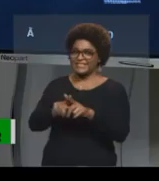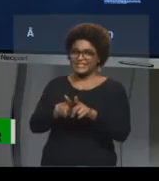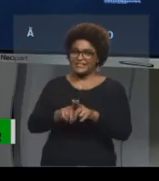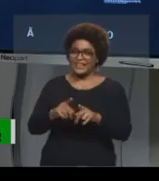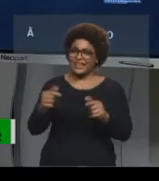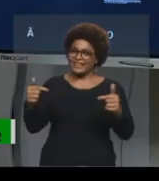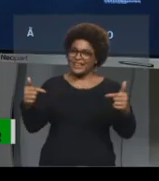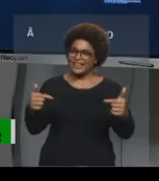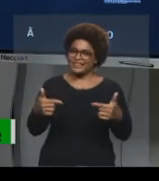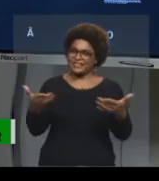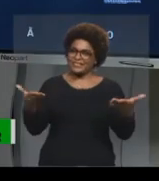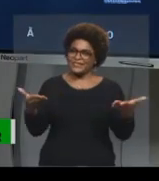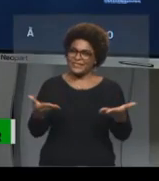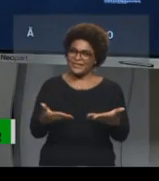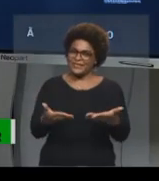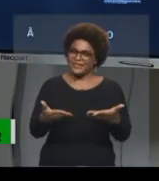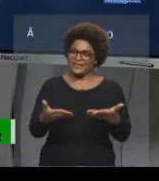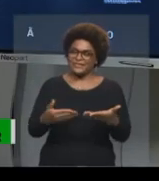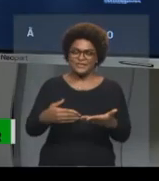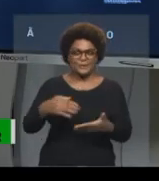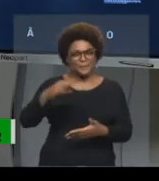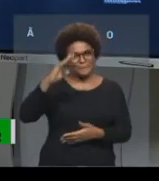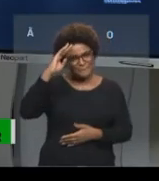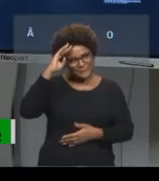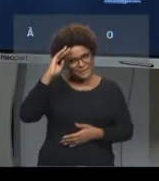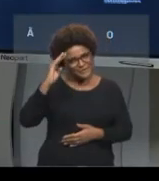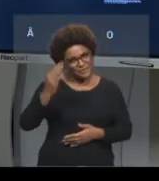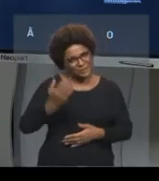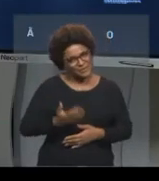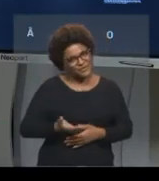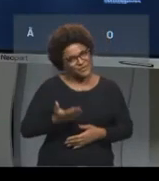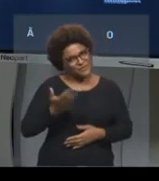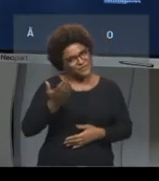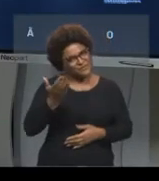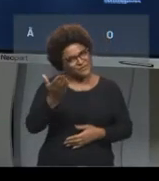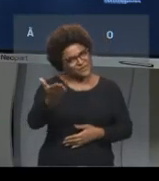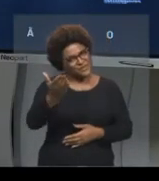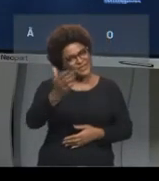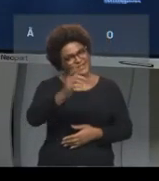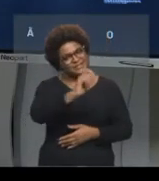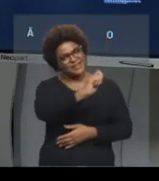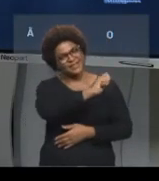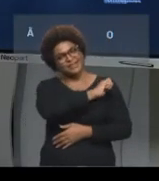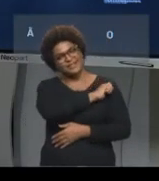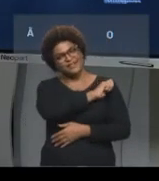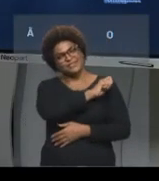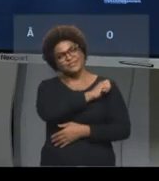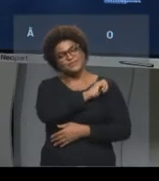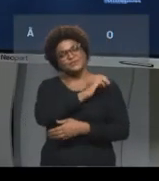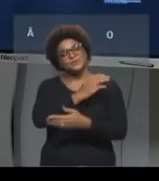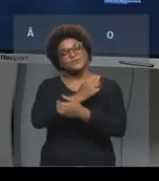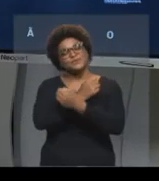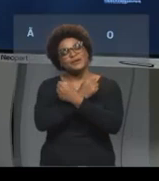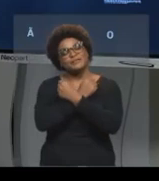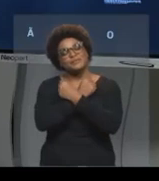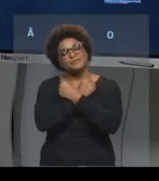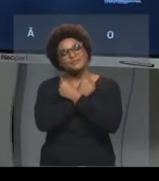hoje com a gente e principalmente a sua participação. Um